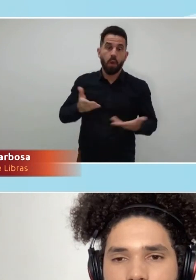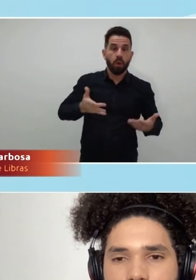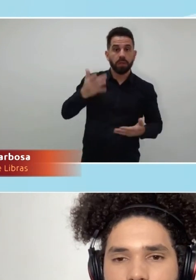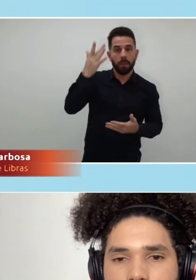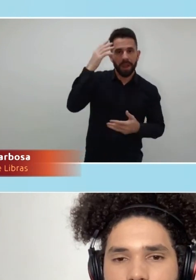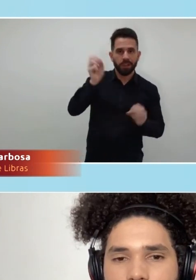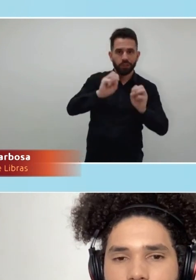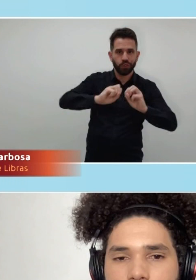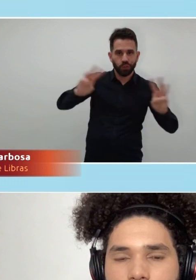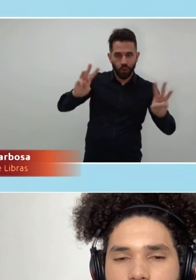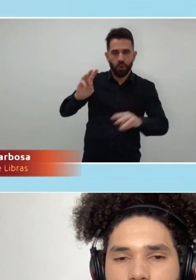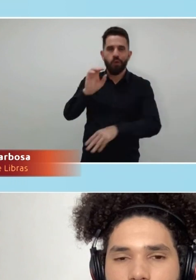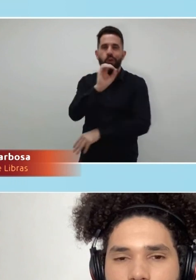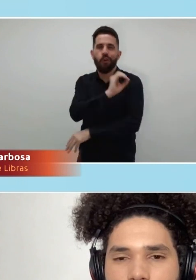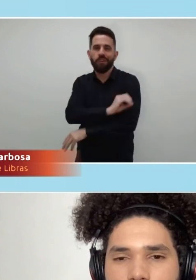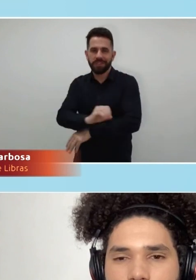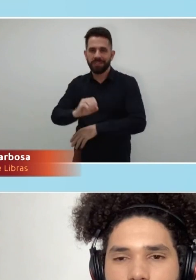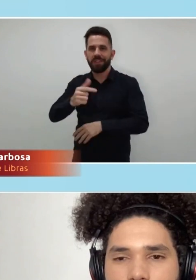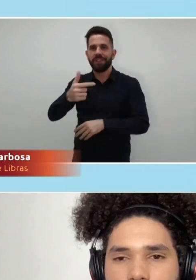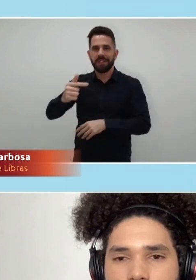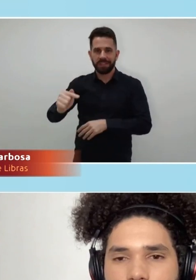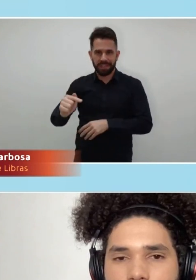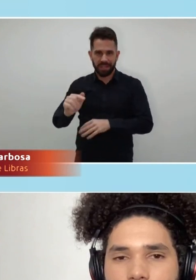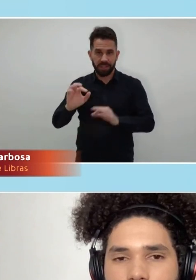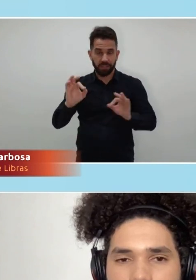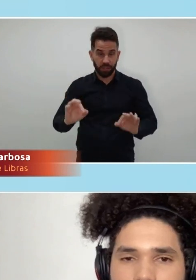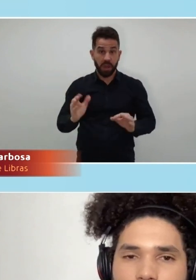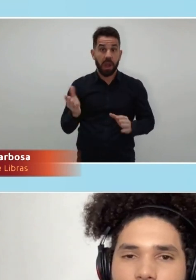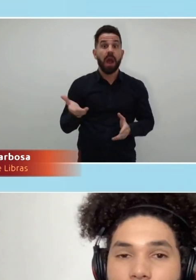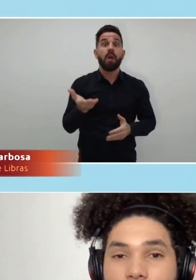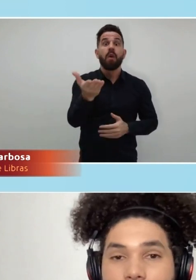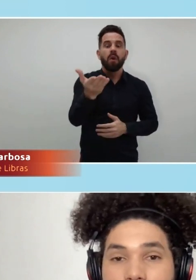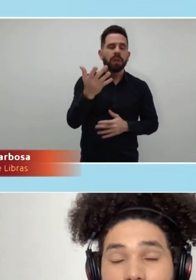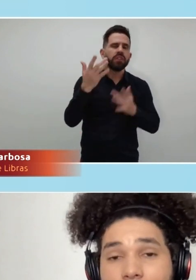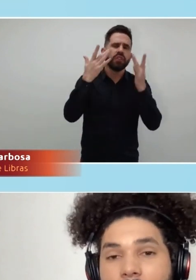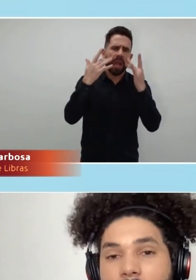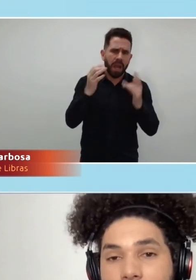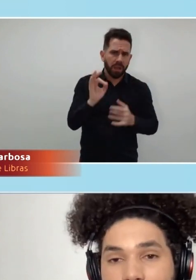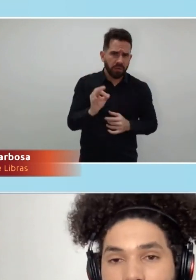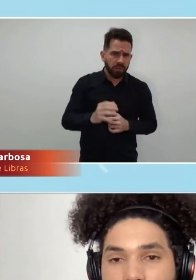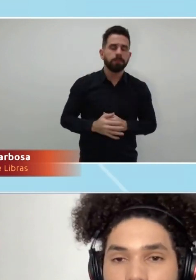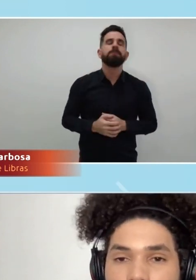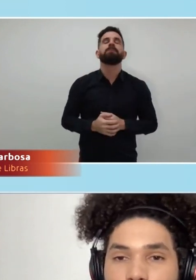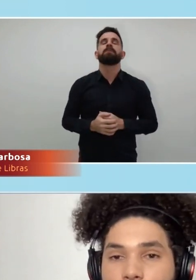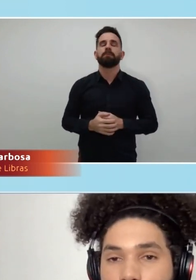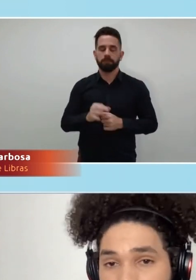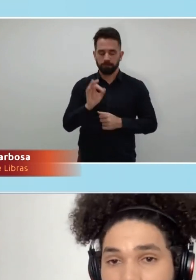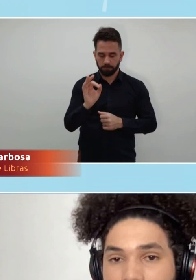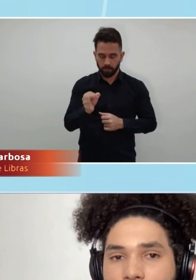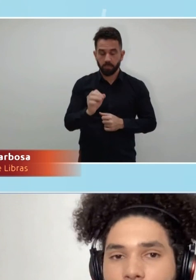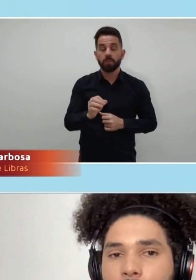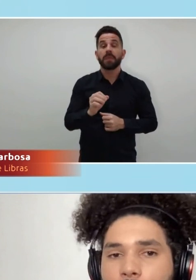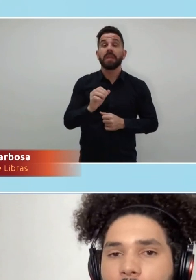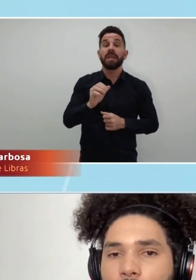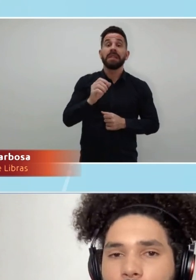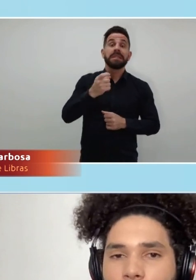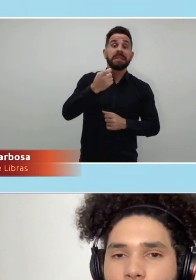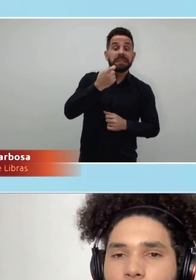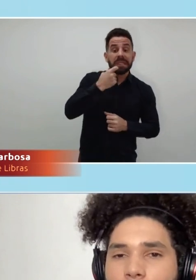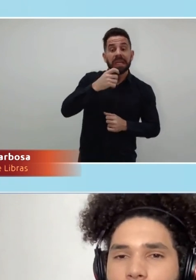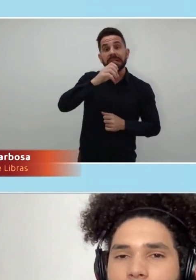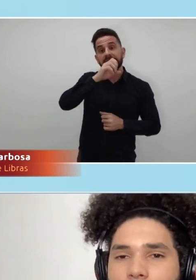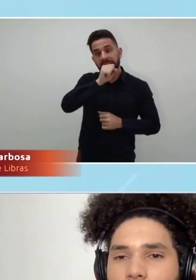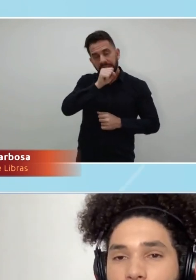dia 27. Agora tem dica de teatro, né, RG? Isso. Nesta sexta e sábado, o Circo do